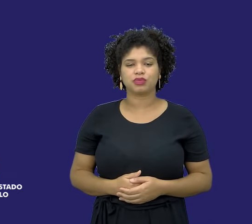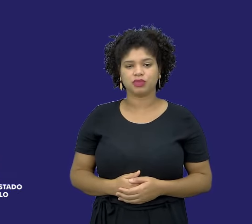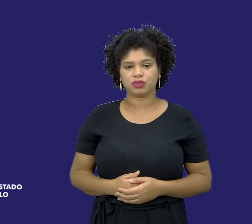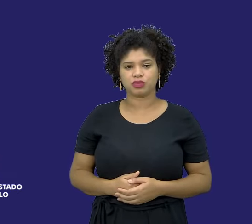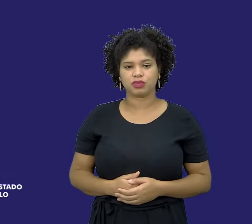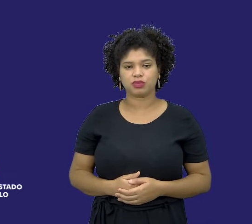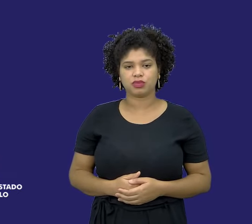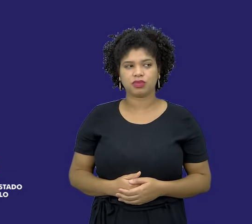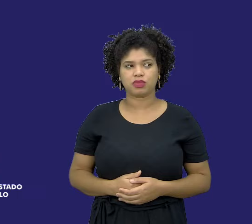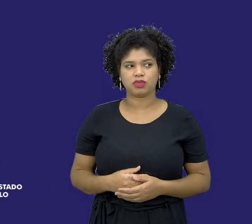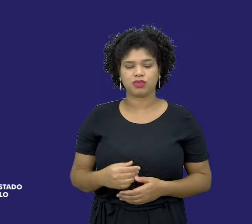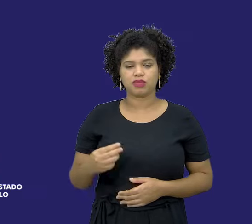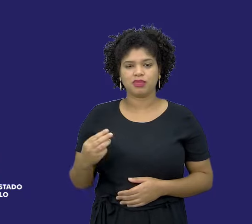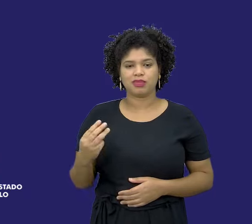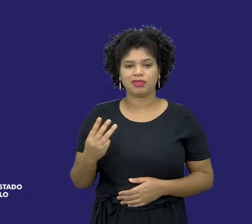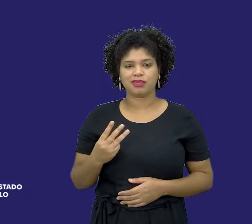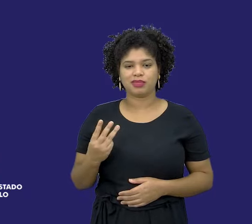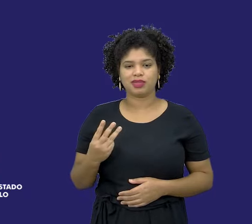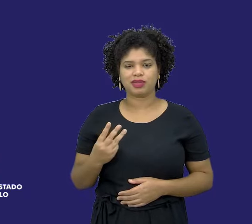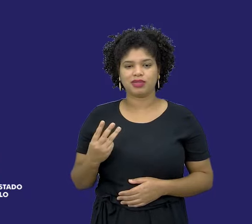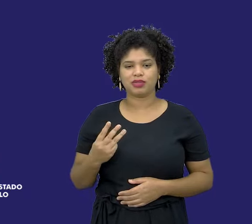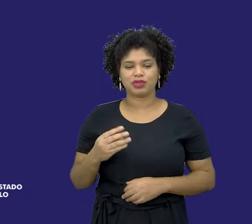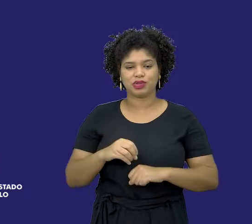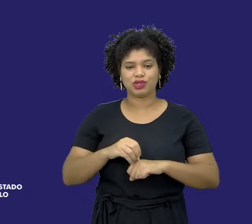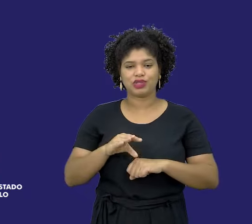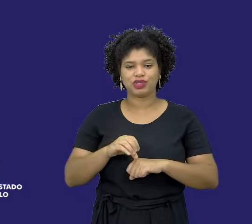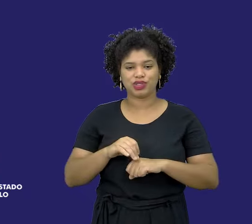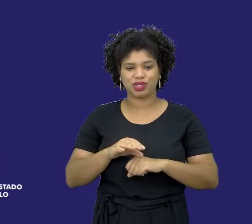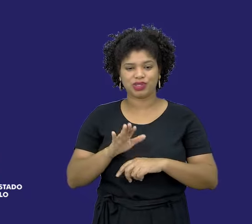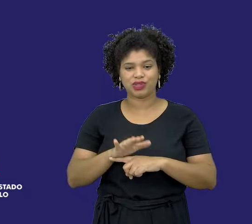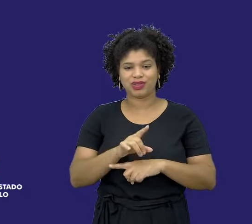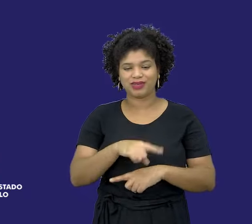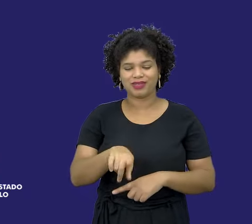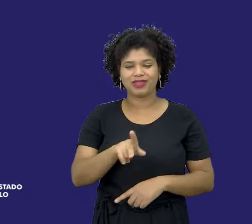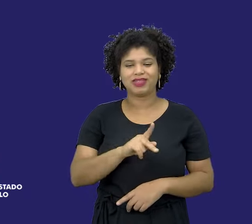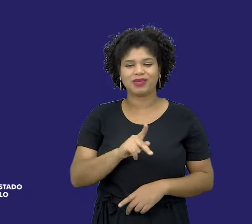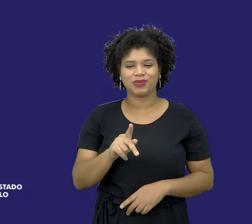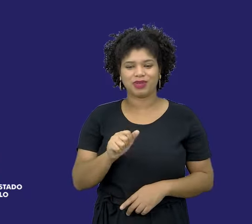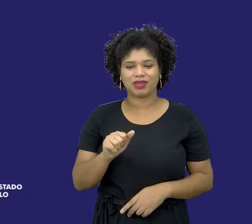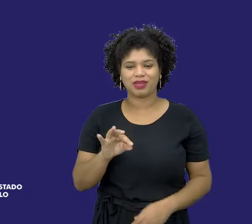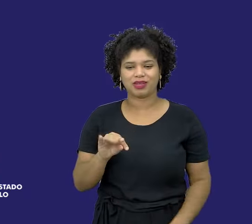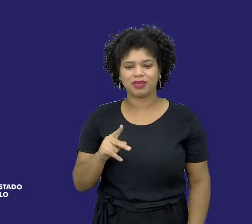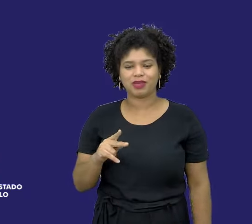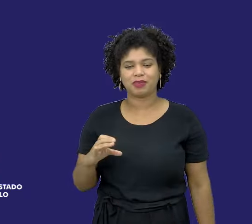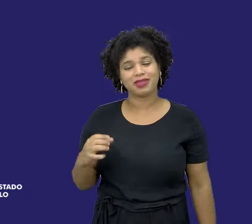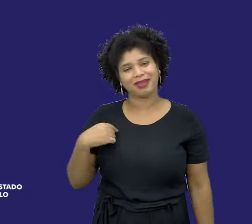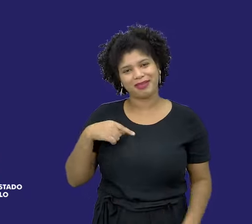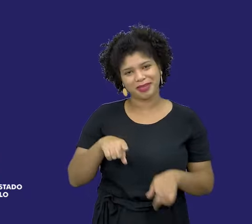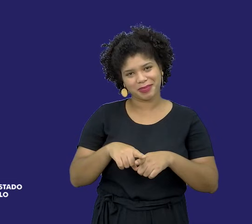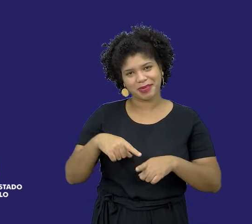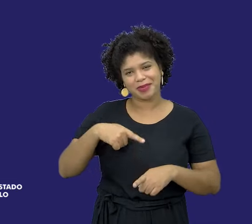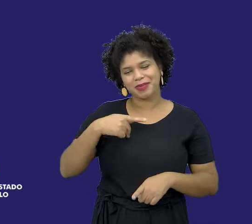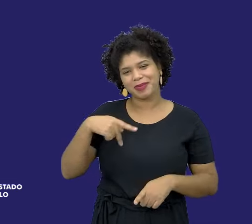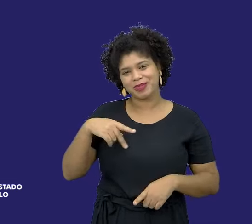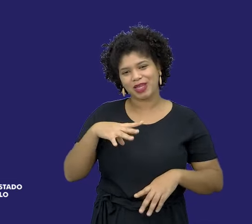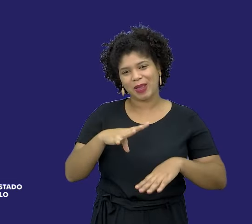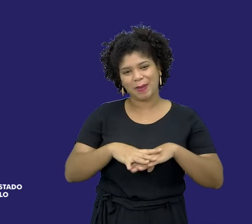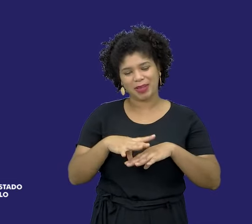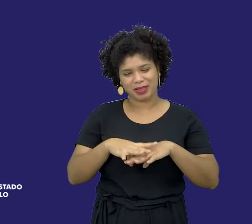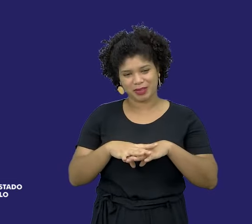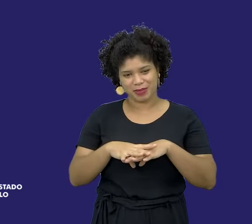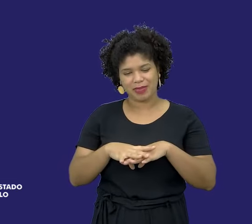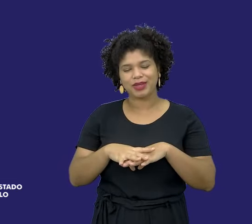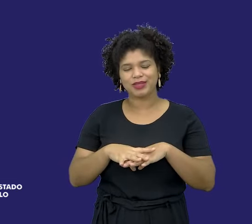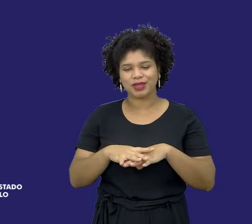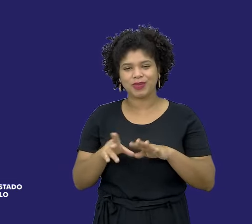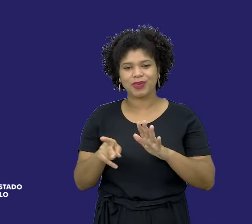Vamos para o último momento, que é sugestões de ações para auxiliar vocês, professores, e eu, professora de matemática também,